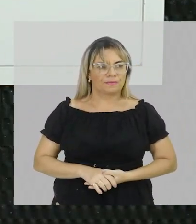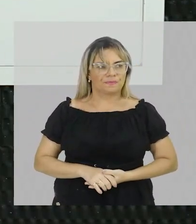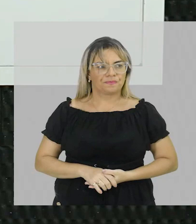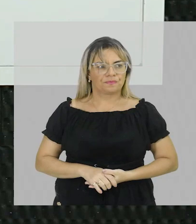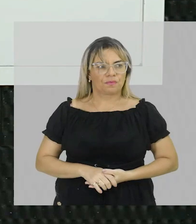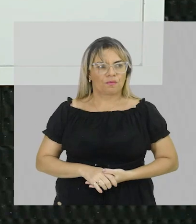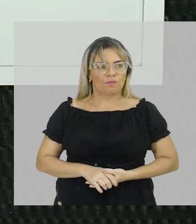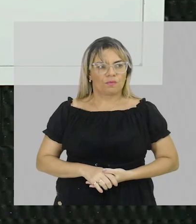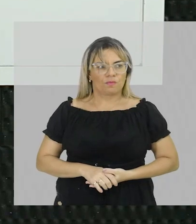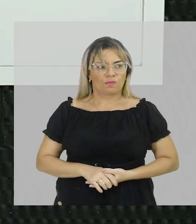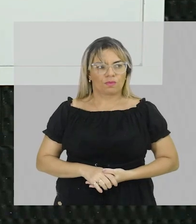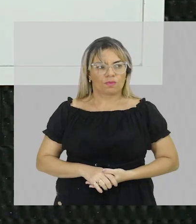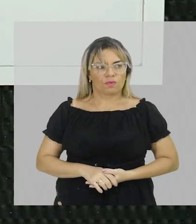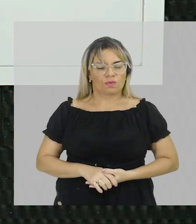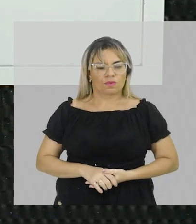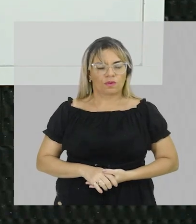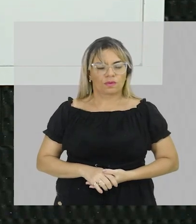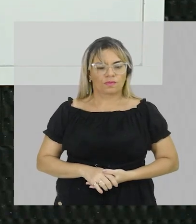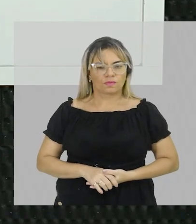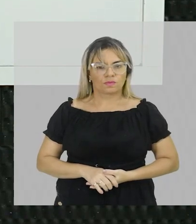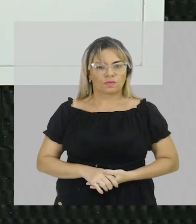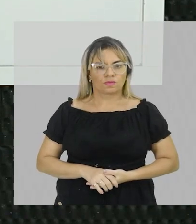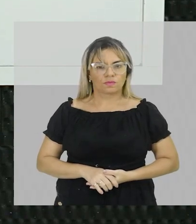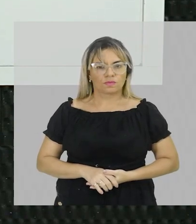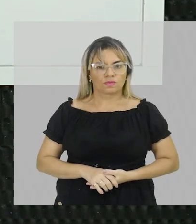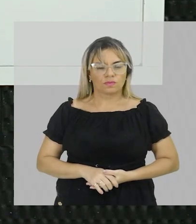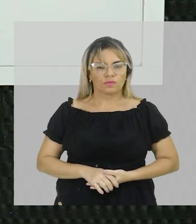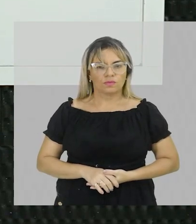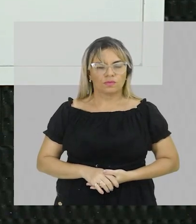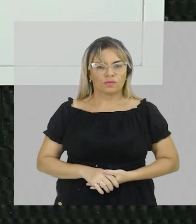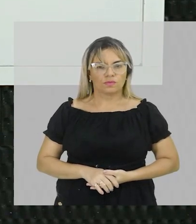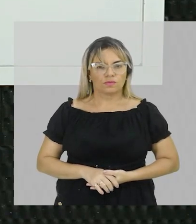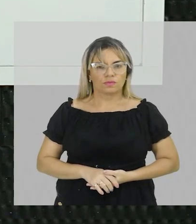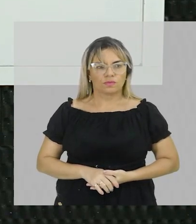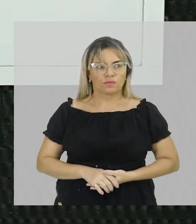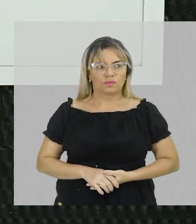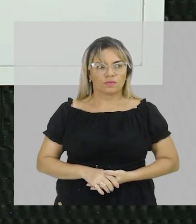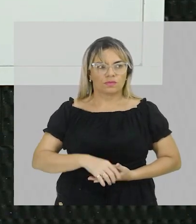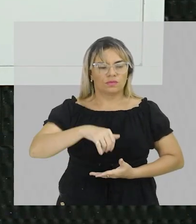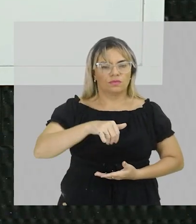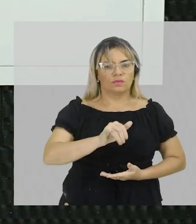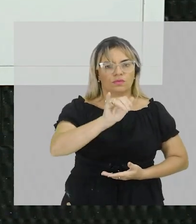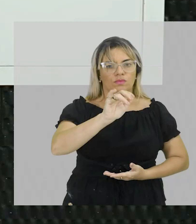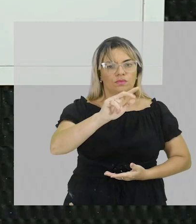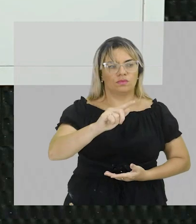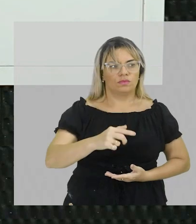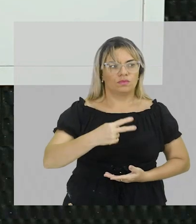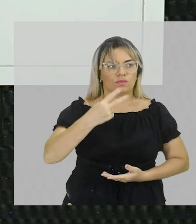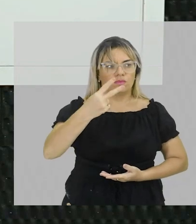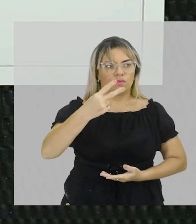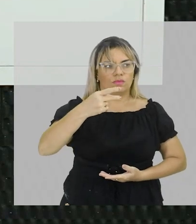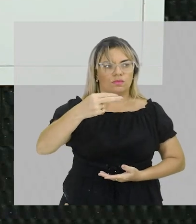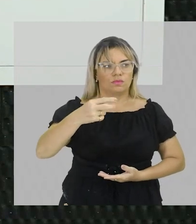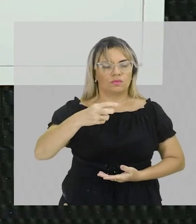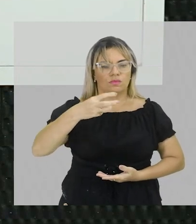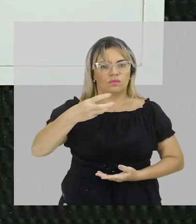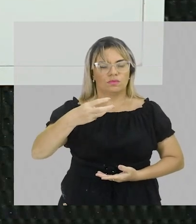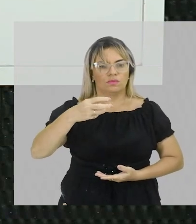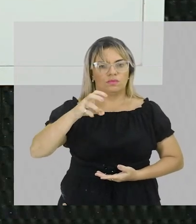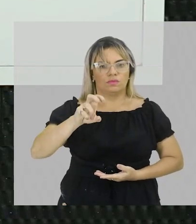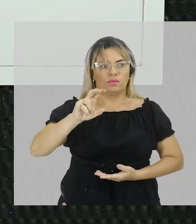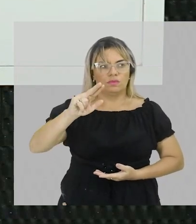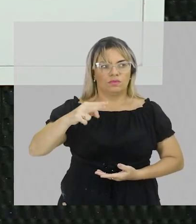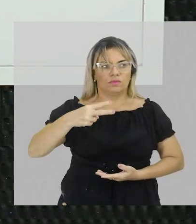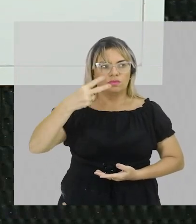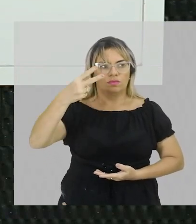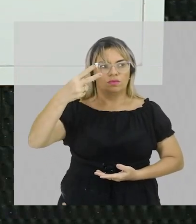y² igual a 35 ao quadrado mais 35 ao